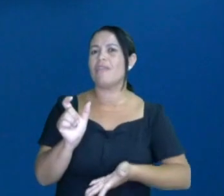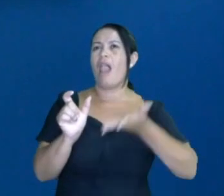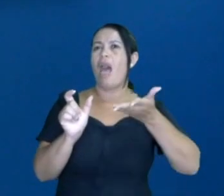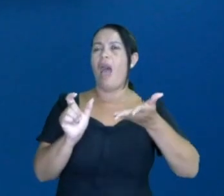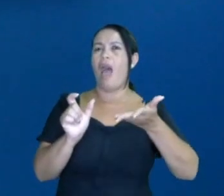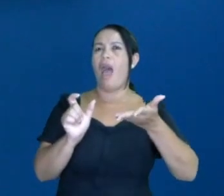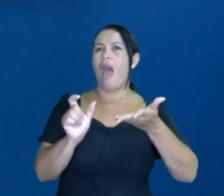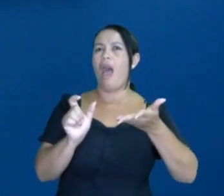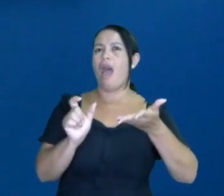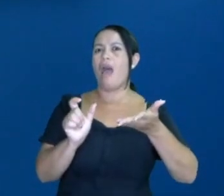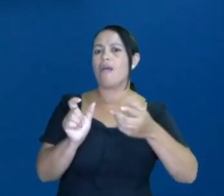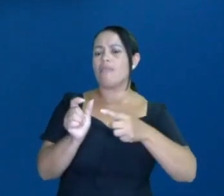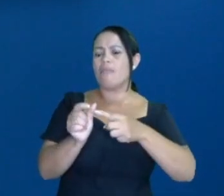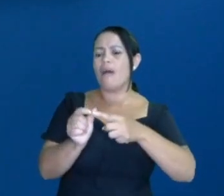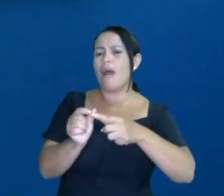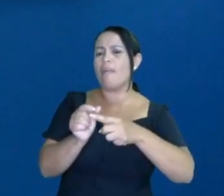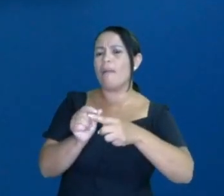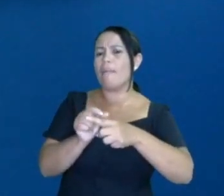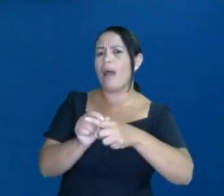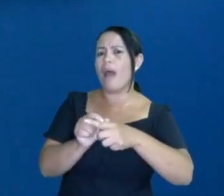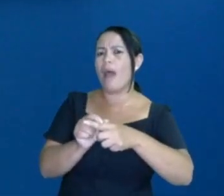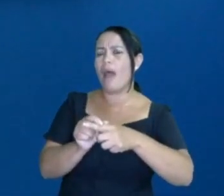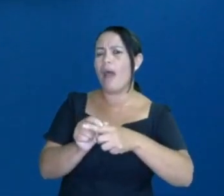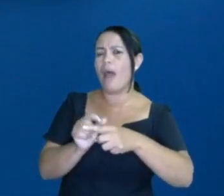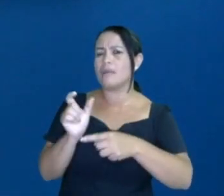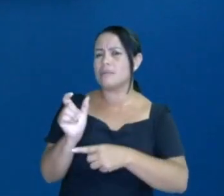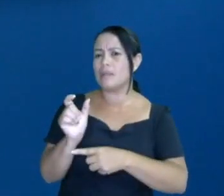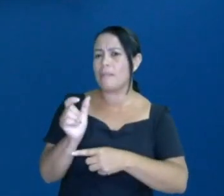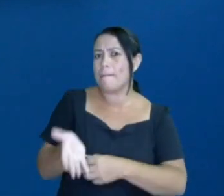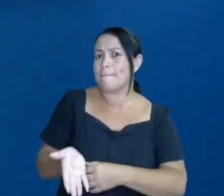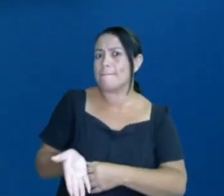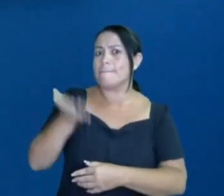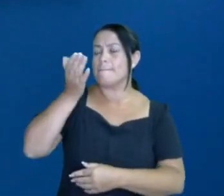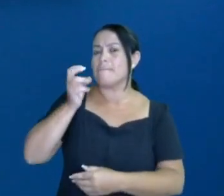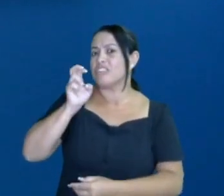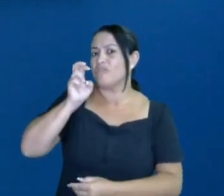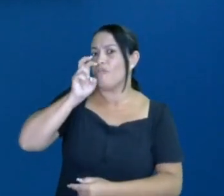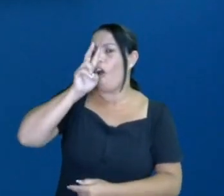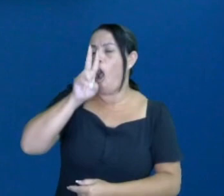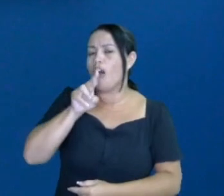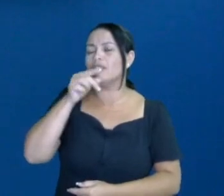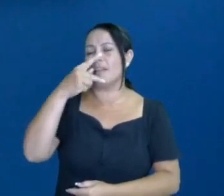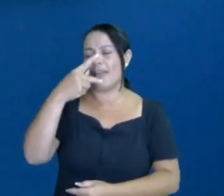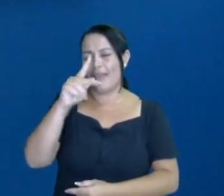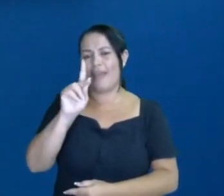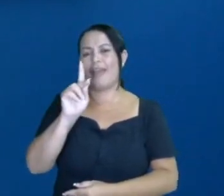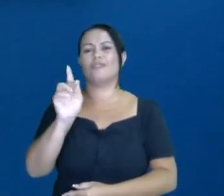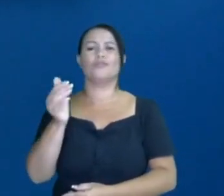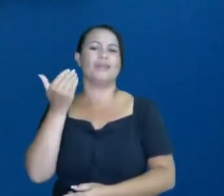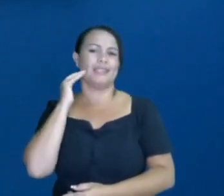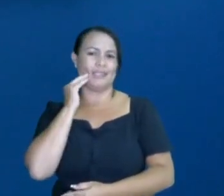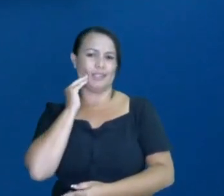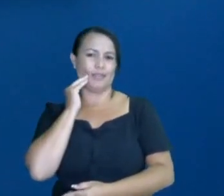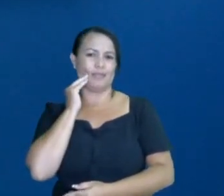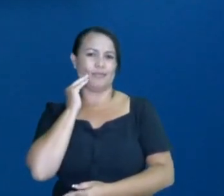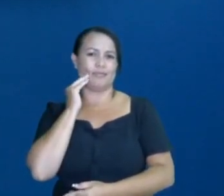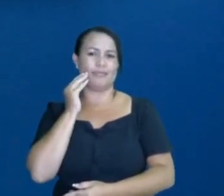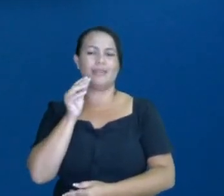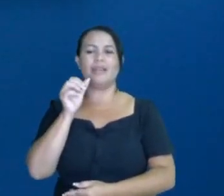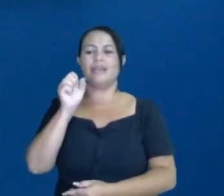mais atenção, ela for mais longa, aquela sílaba mais longa, essa vai ser a sílaba tônica.